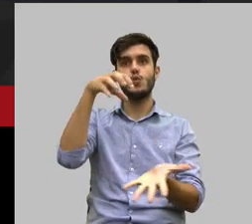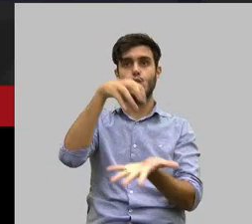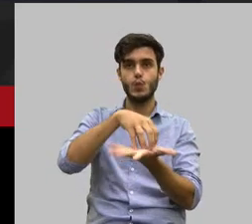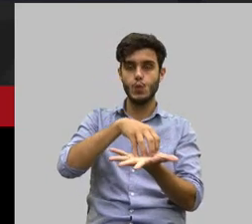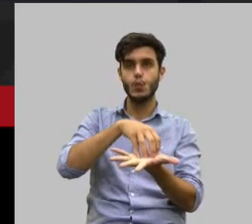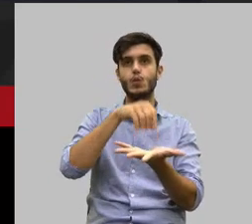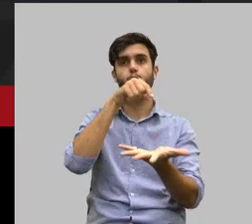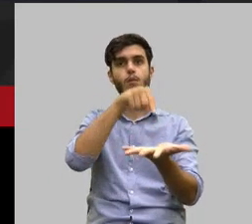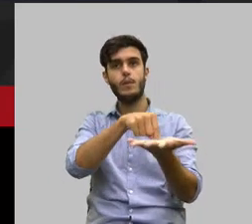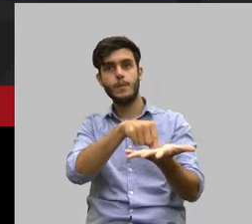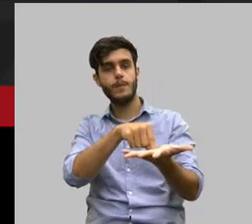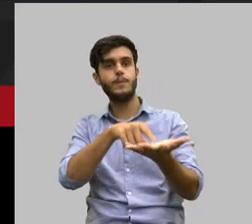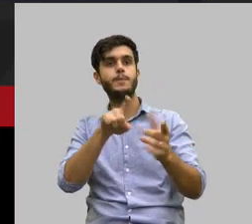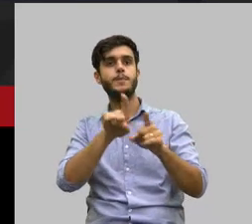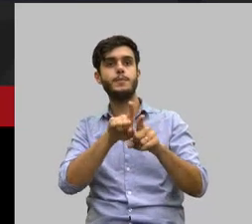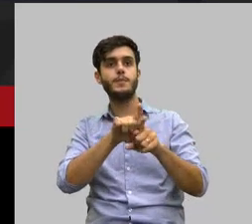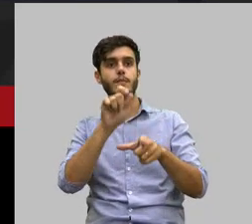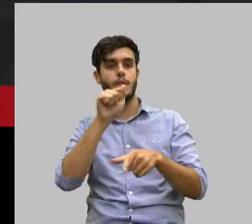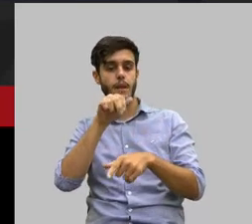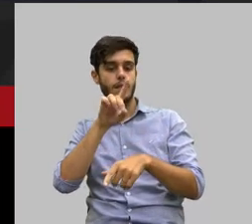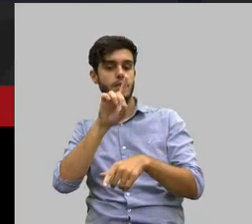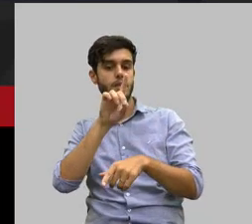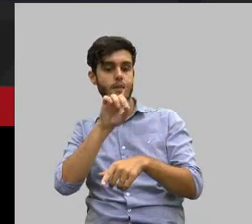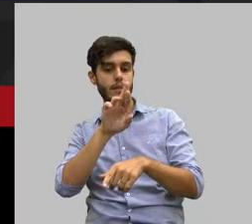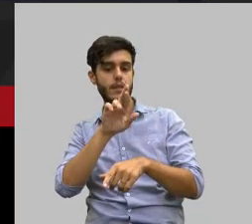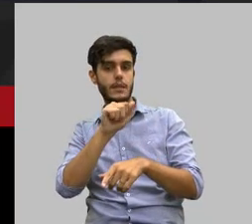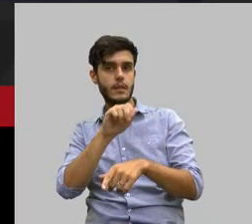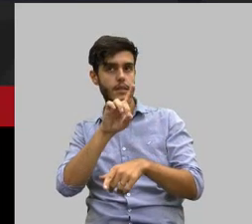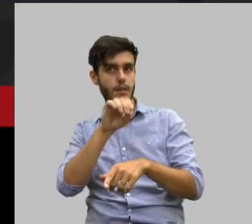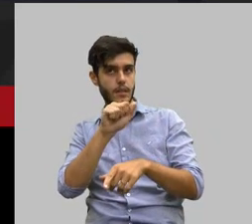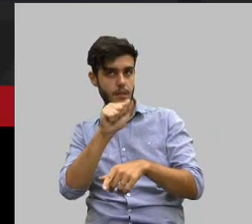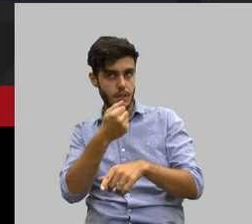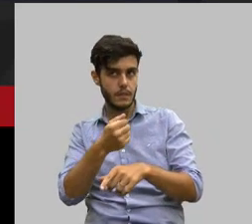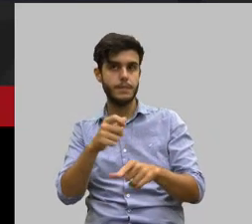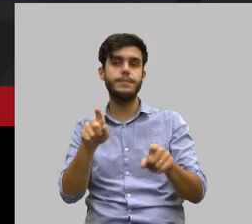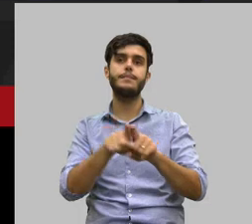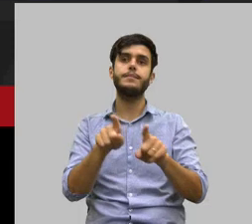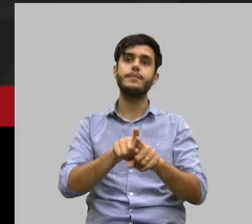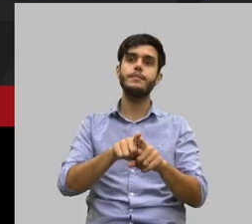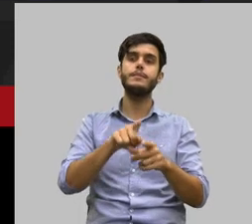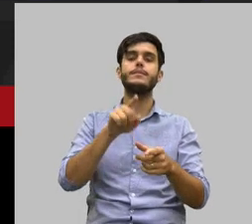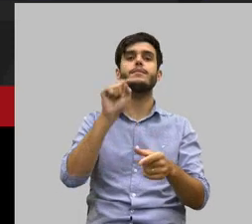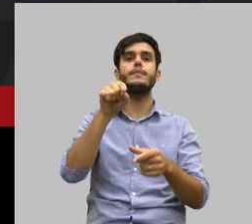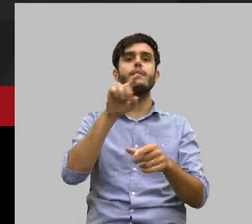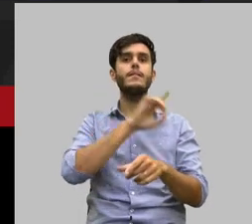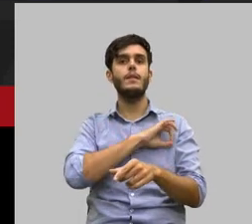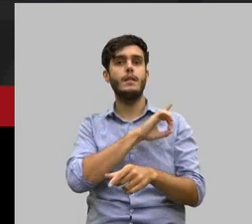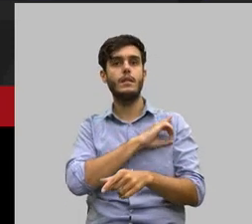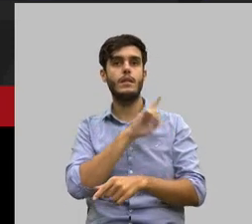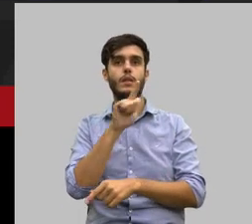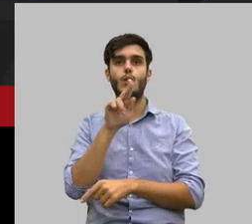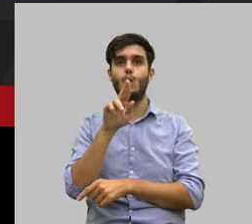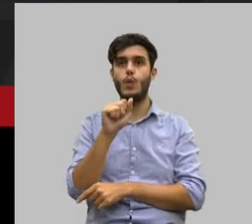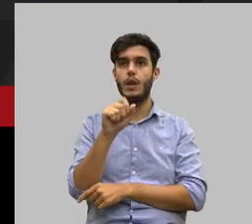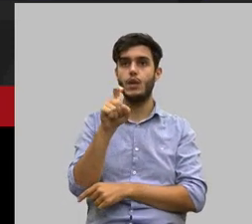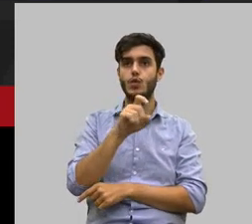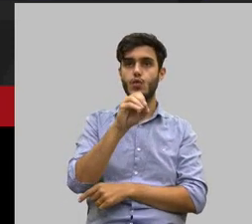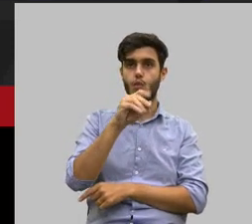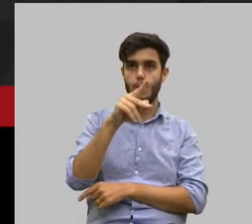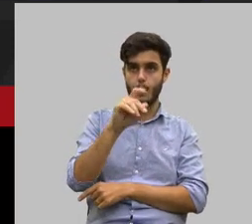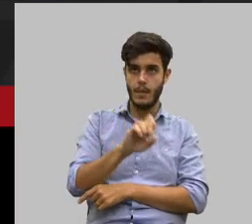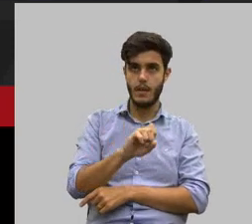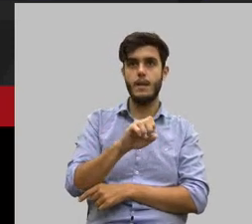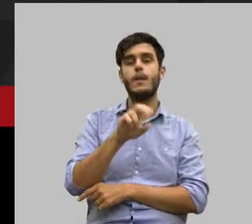atendimento a mulher de Andradas quanto as delegacias especializadas de Atendimento à Mulher em guachupe em Leopoldina e